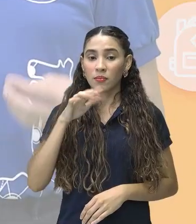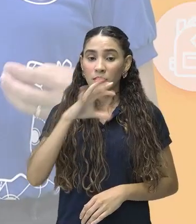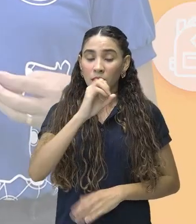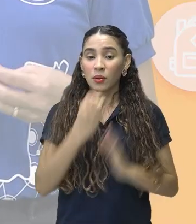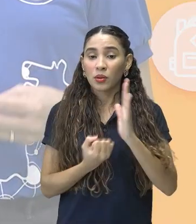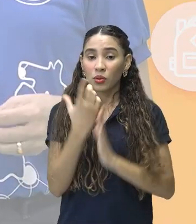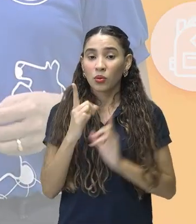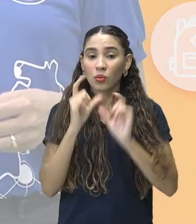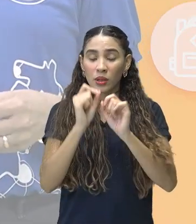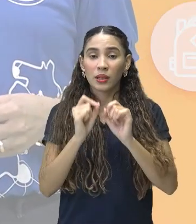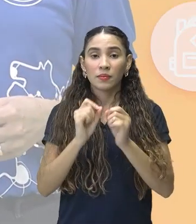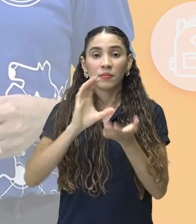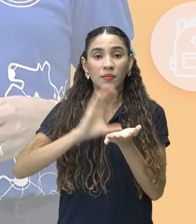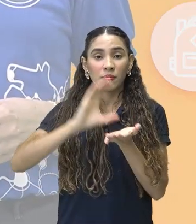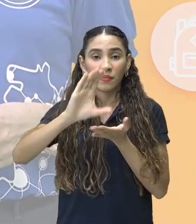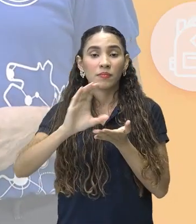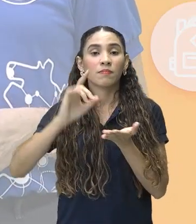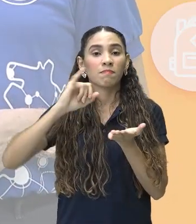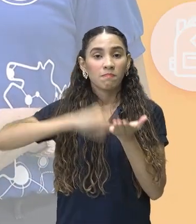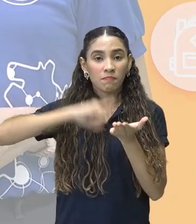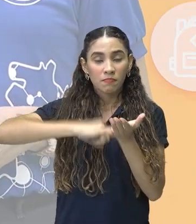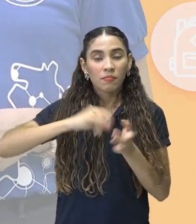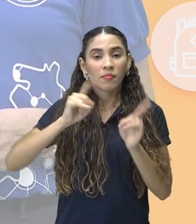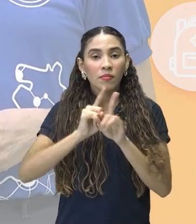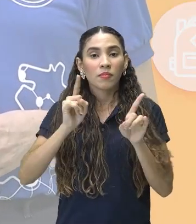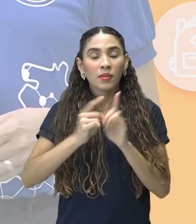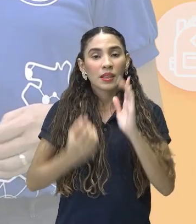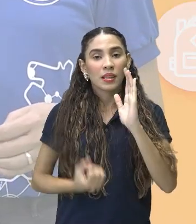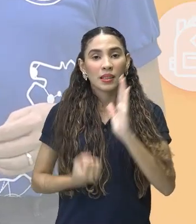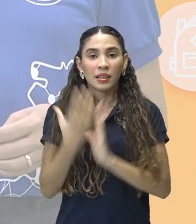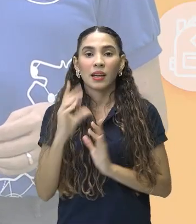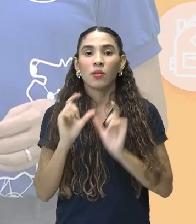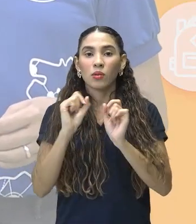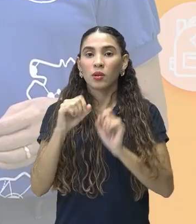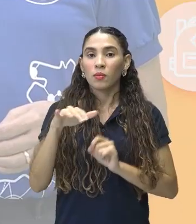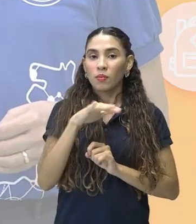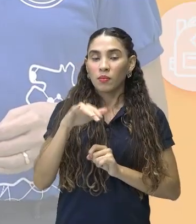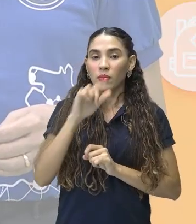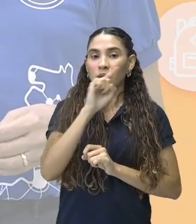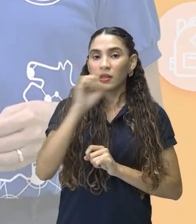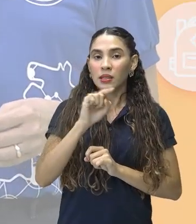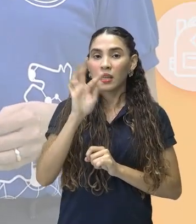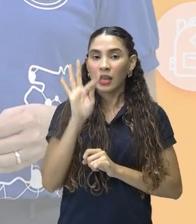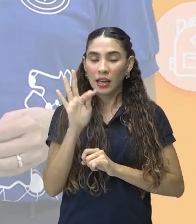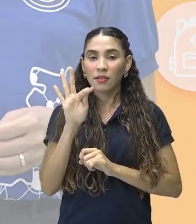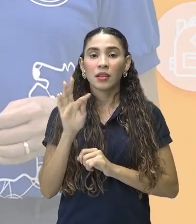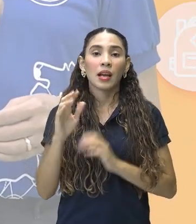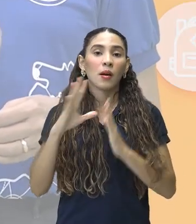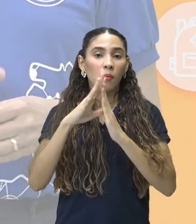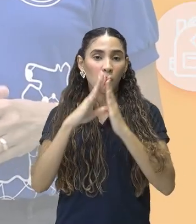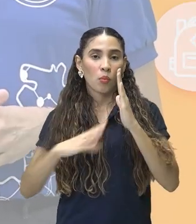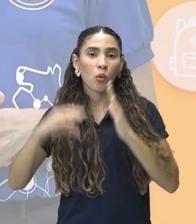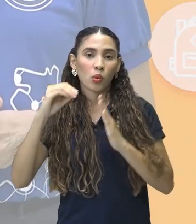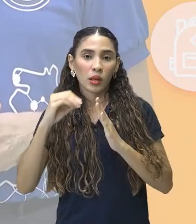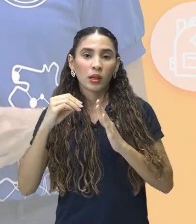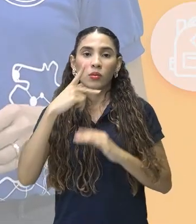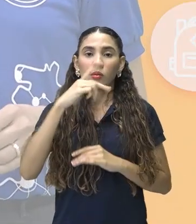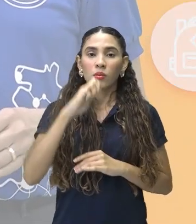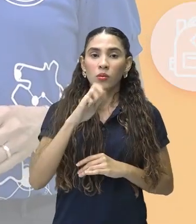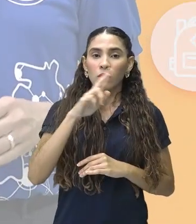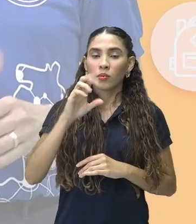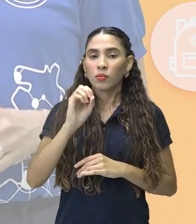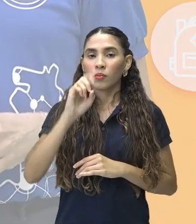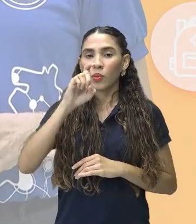instituiu incentivos fiscais para a implementação de uma zona franca, como o modelo lá de Perrot